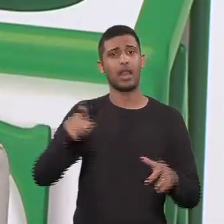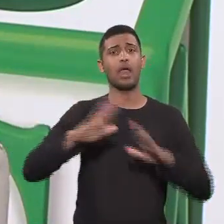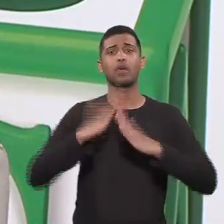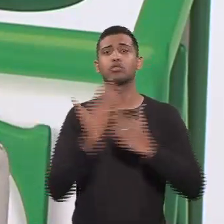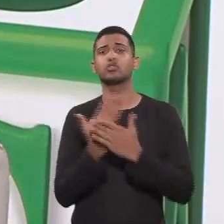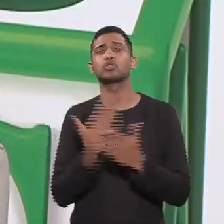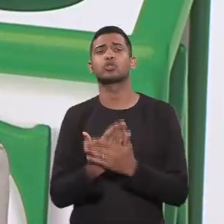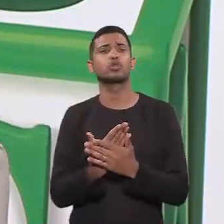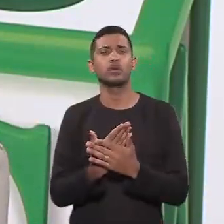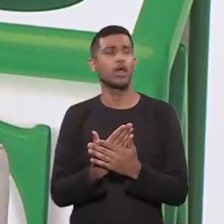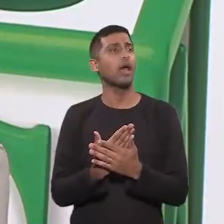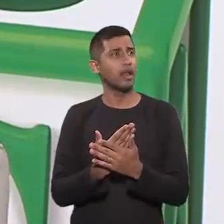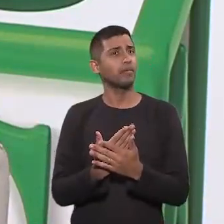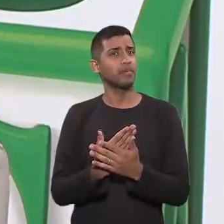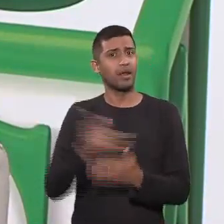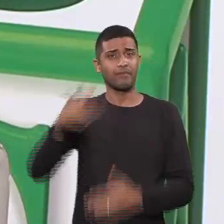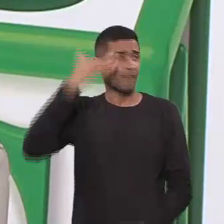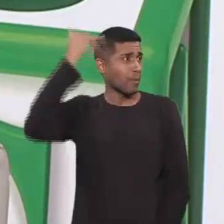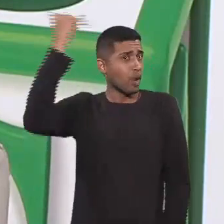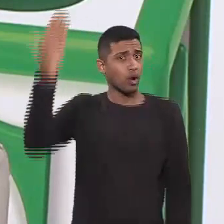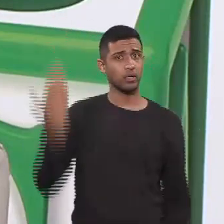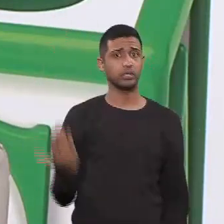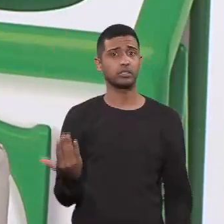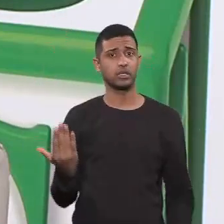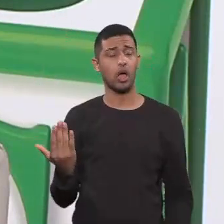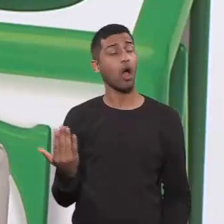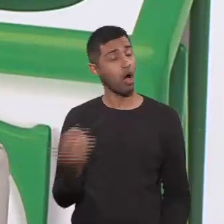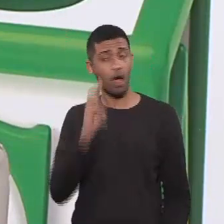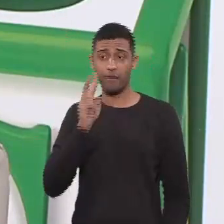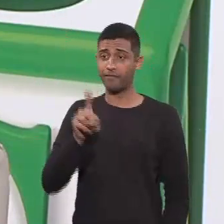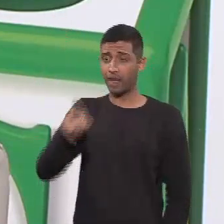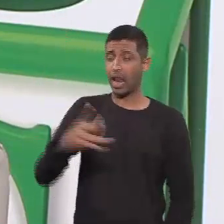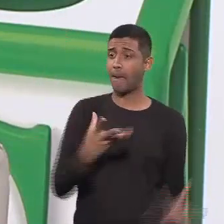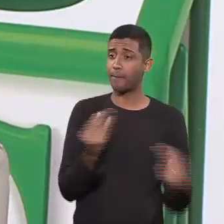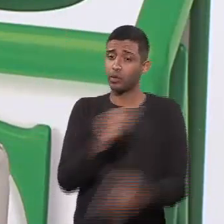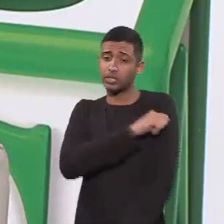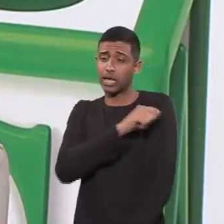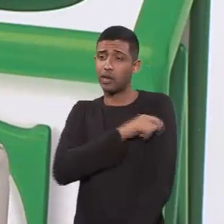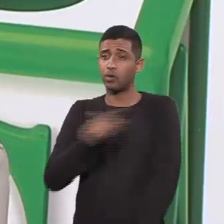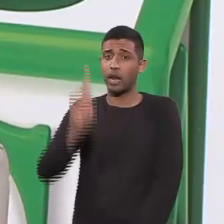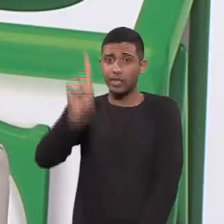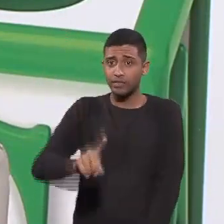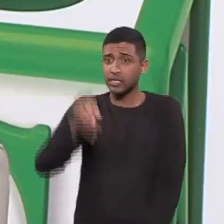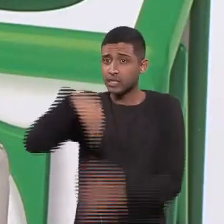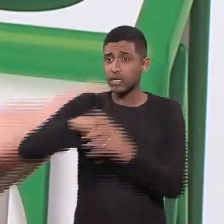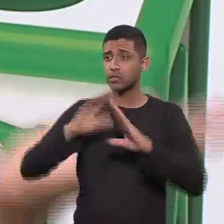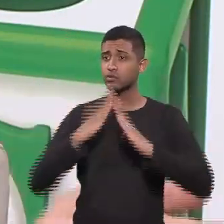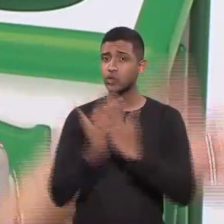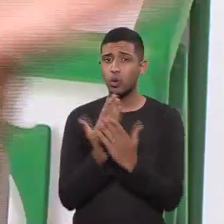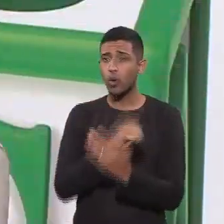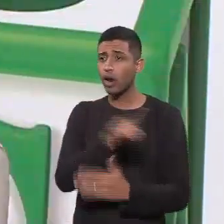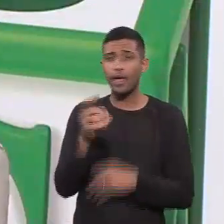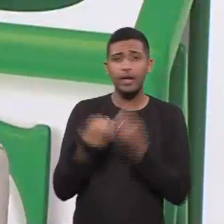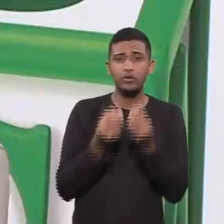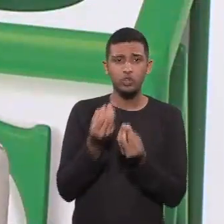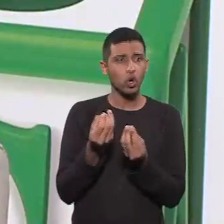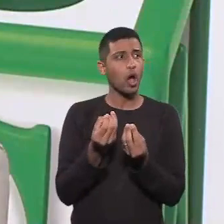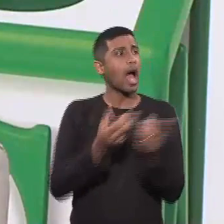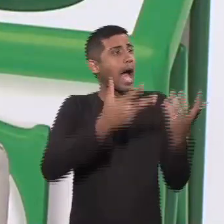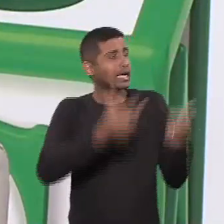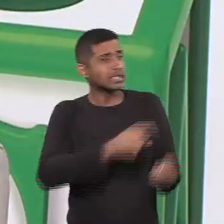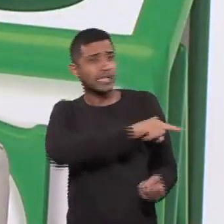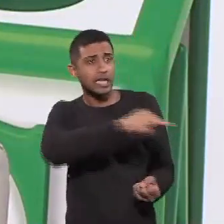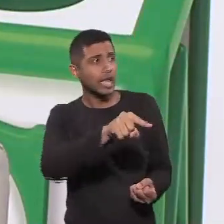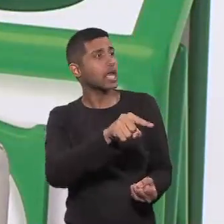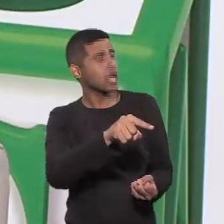uma escola conhecida. Poxa, tem tantos alunos de educação especial dentro da escola, estão recebendo os alunos da